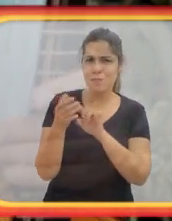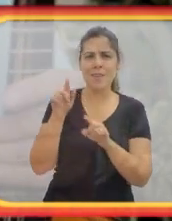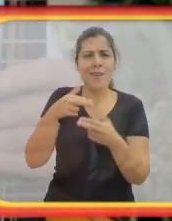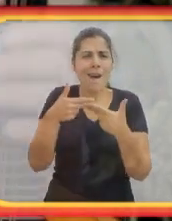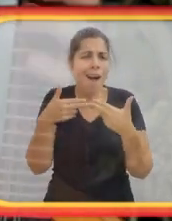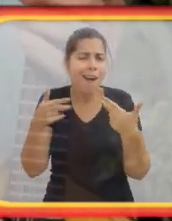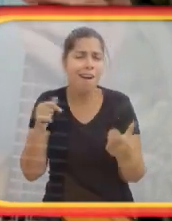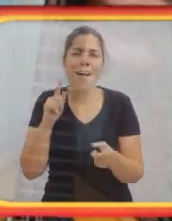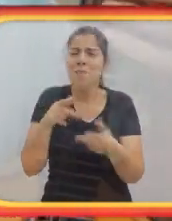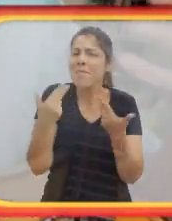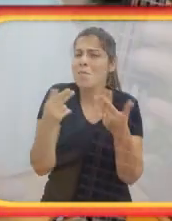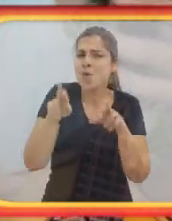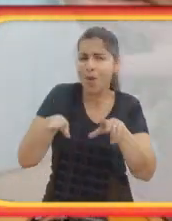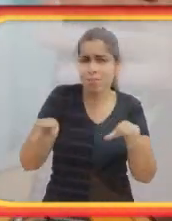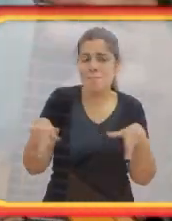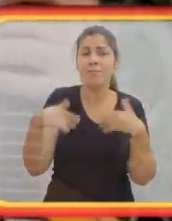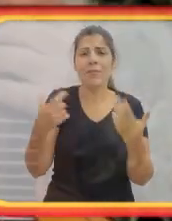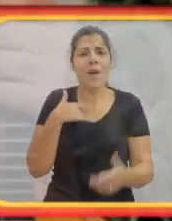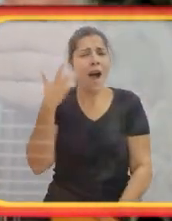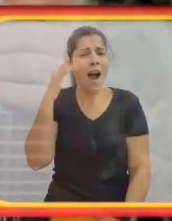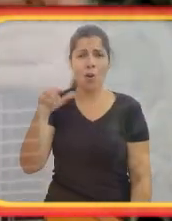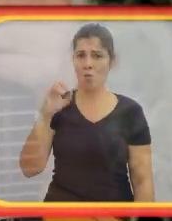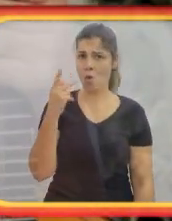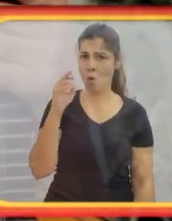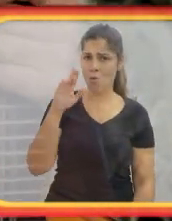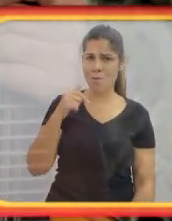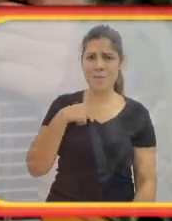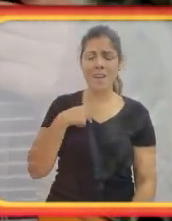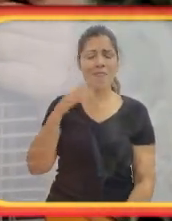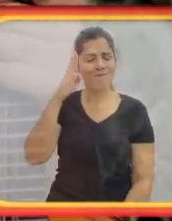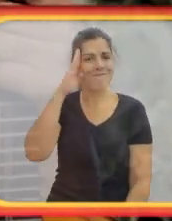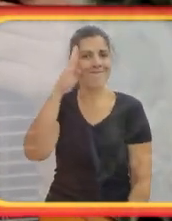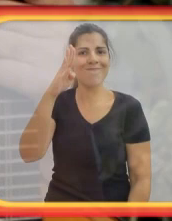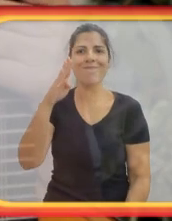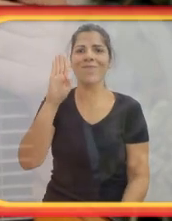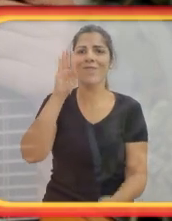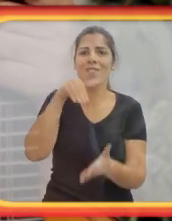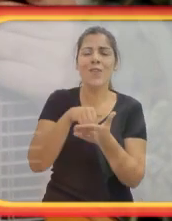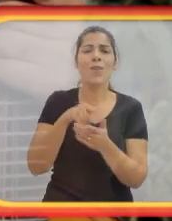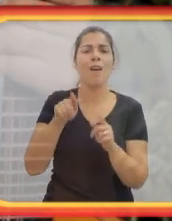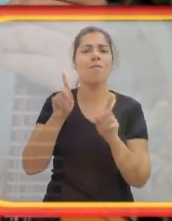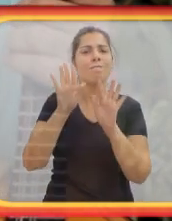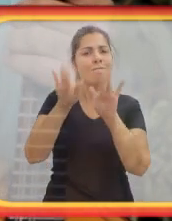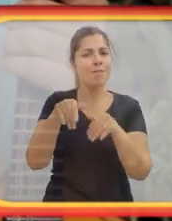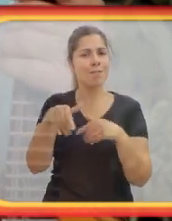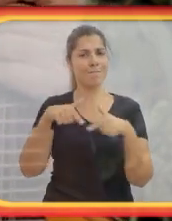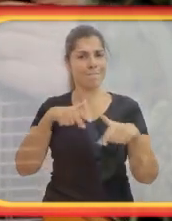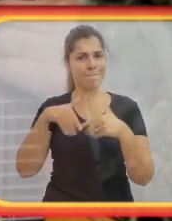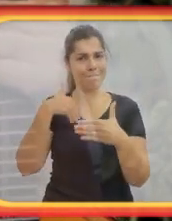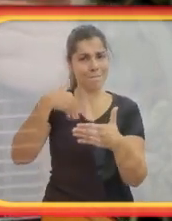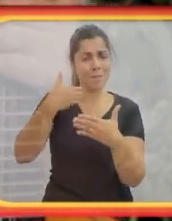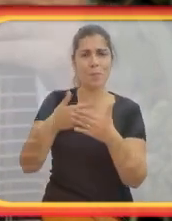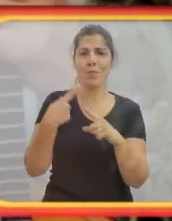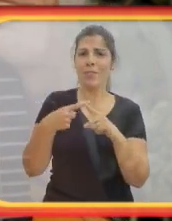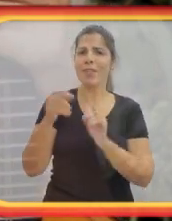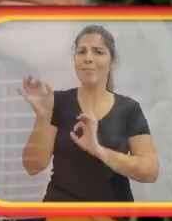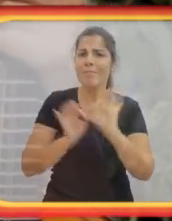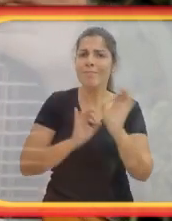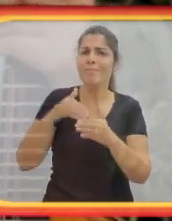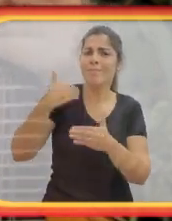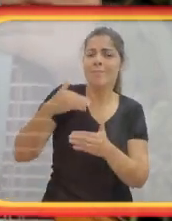mesma de estudo, né? Independência de dedo, essa coisa é a mesma coisa. Então eu acho que o choro foi fundamental no final,